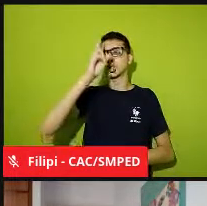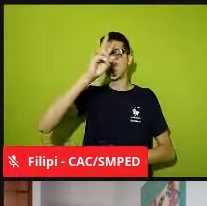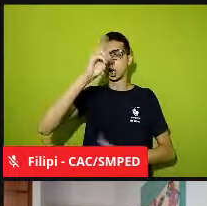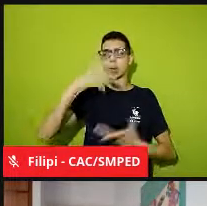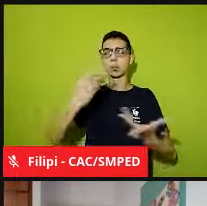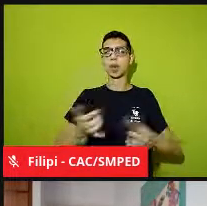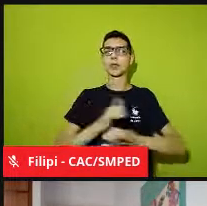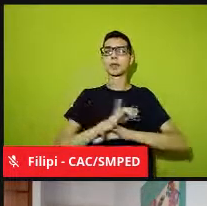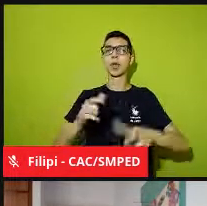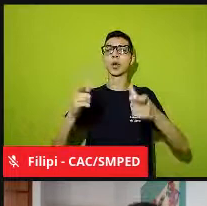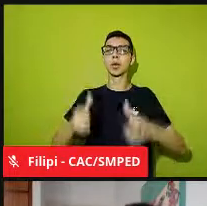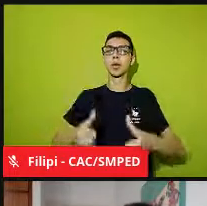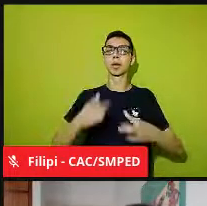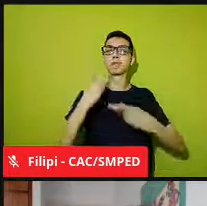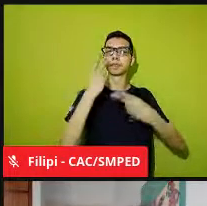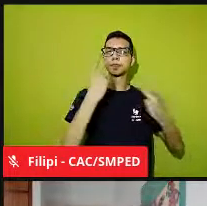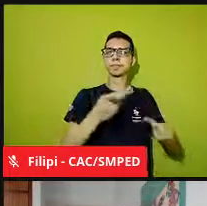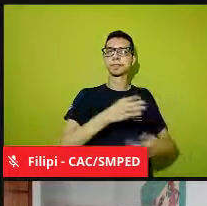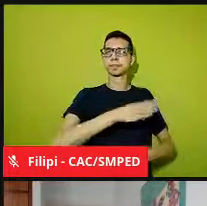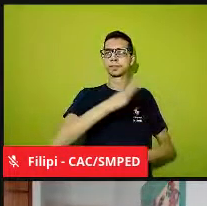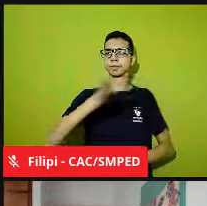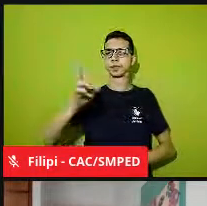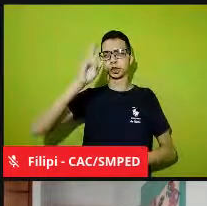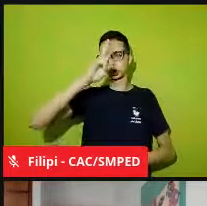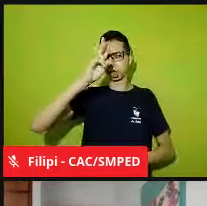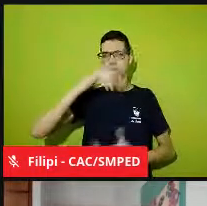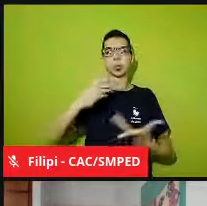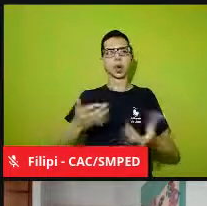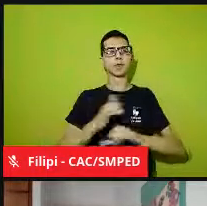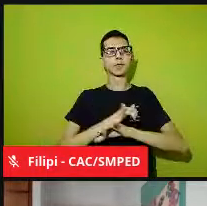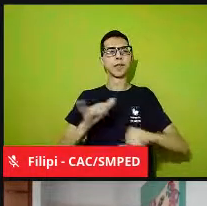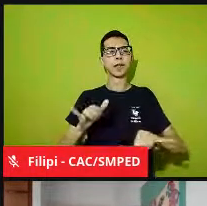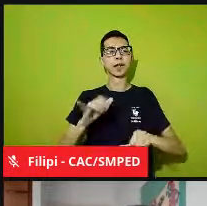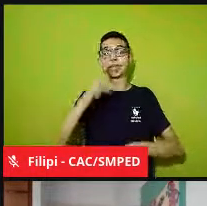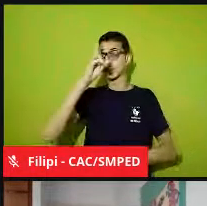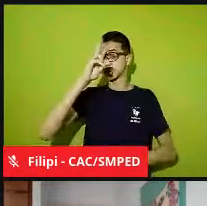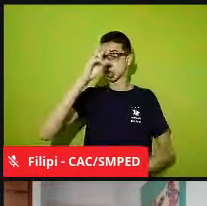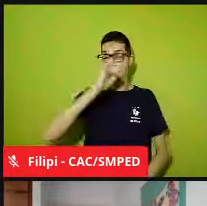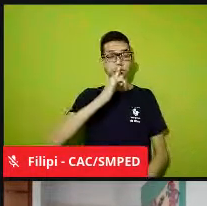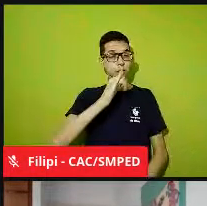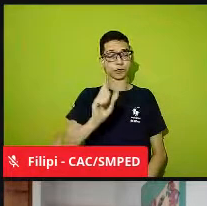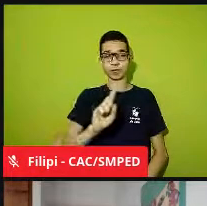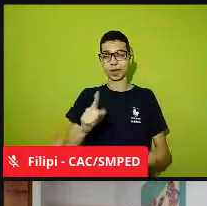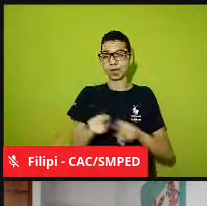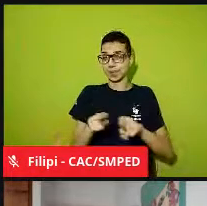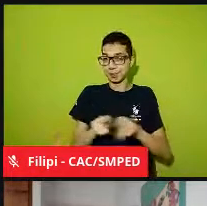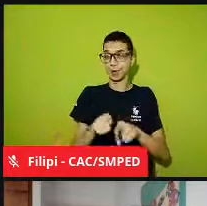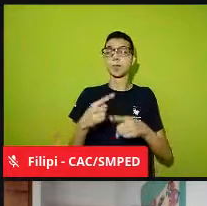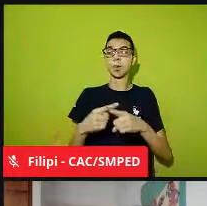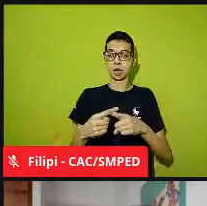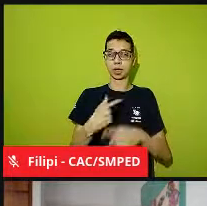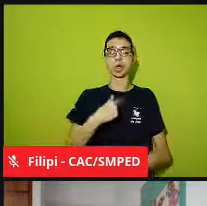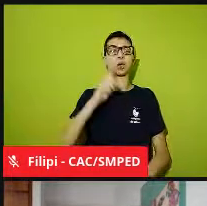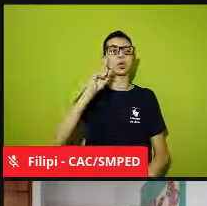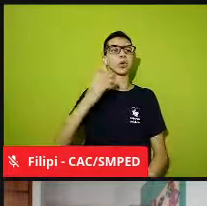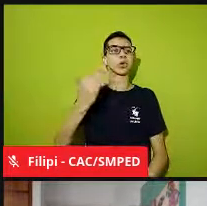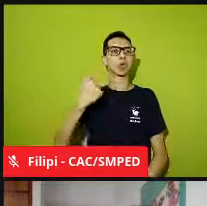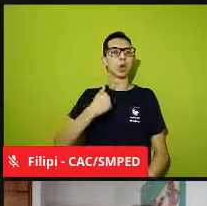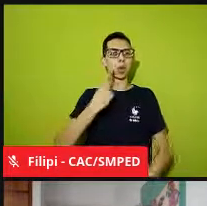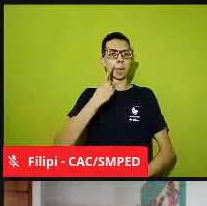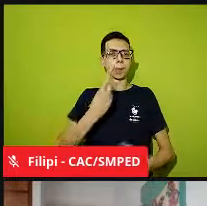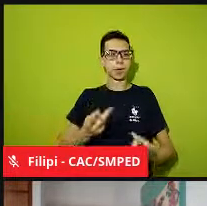nesse lugar, né? E quais são as histórias que a gente não conta, né? Porque também, esses dias eu estava lendo que o acesso